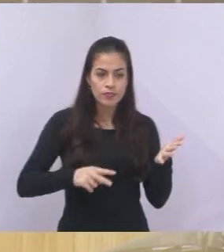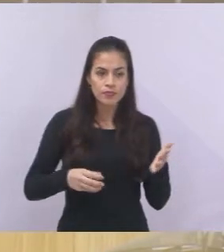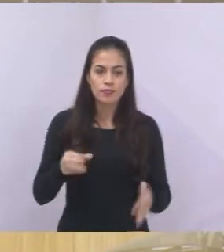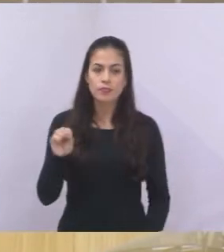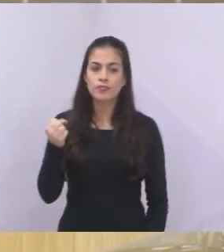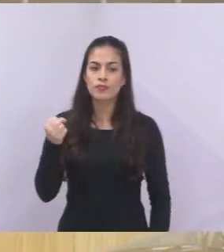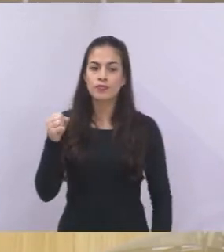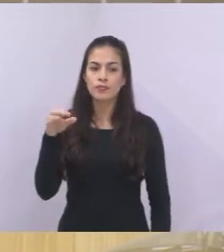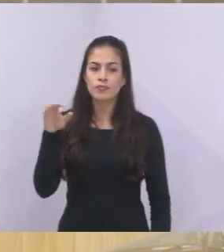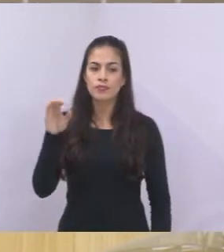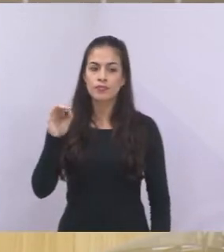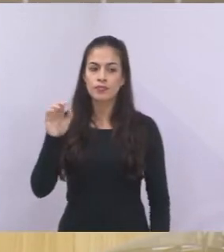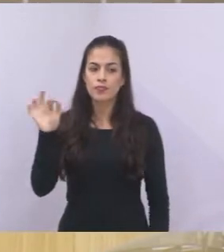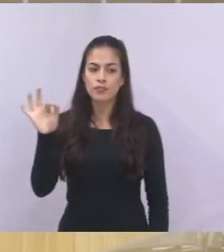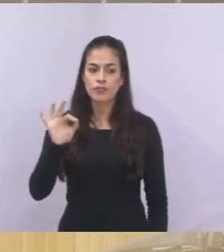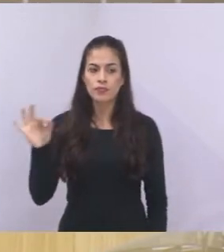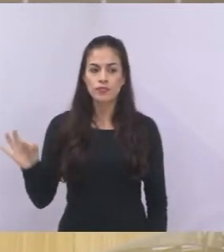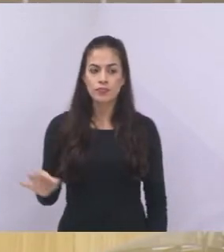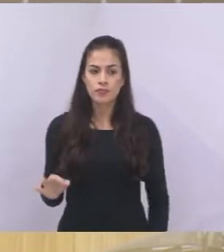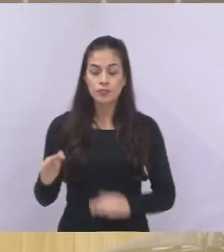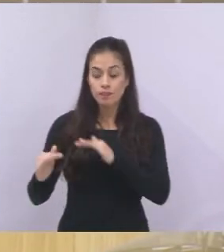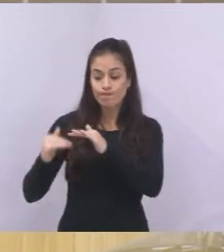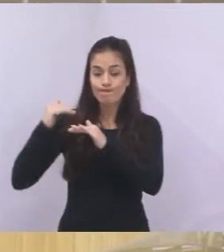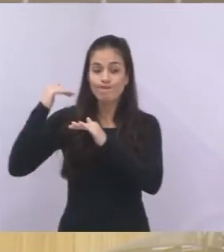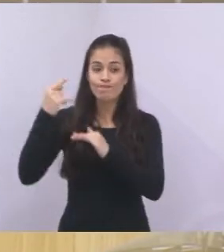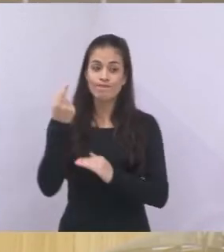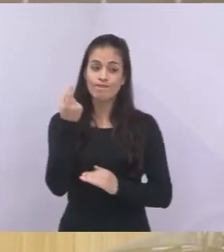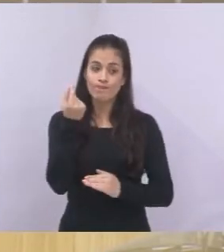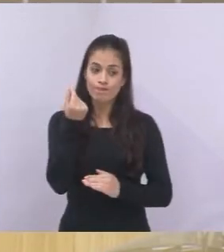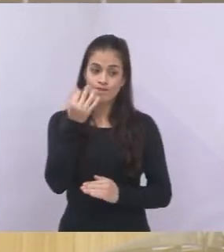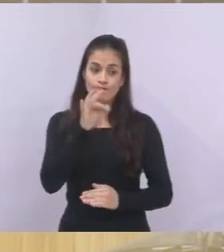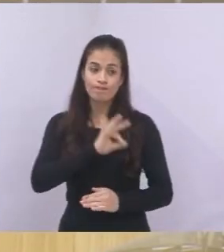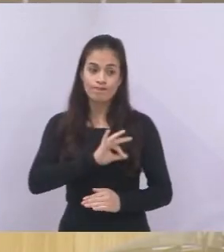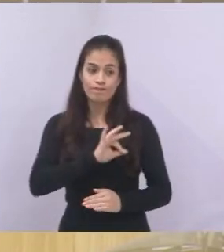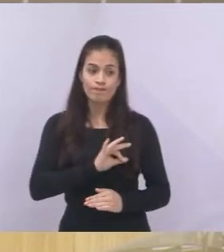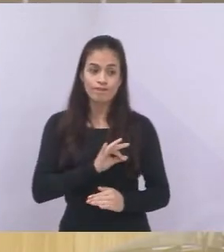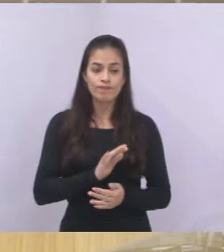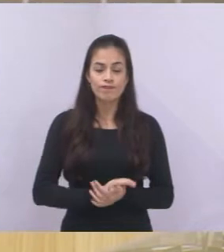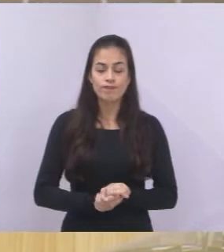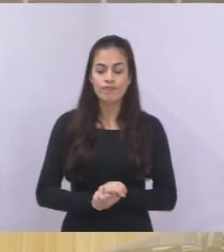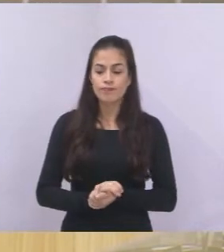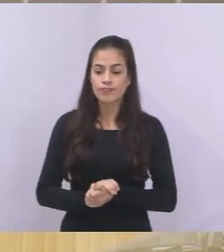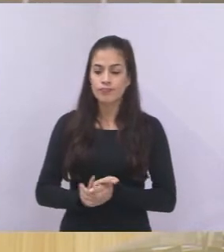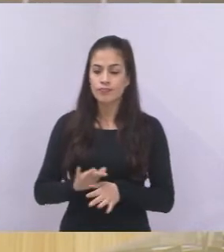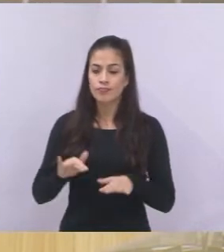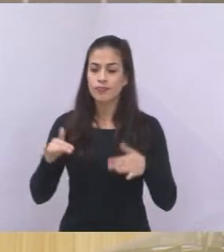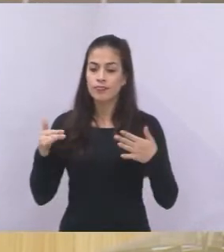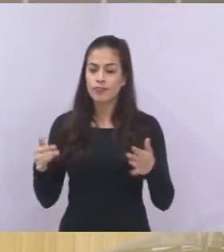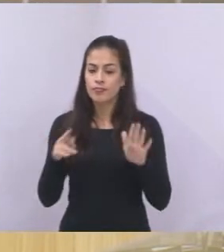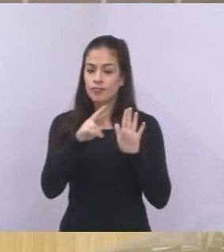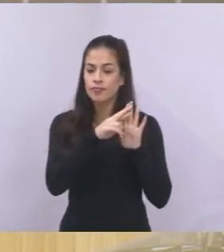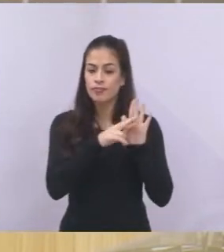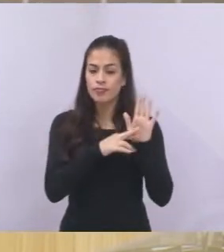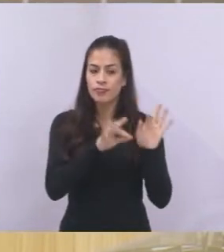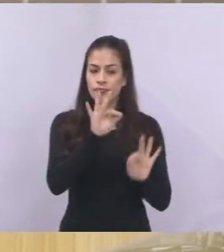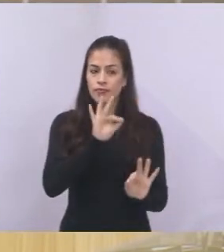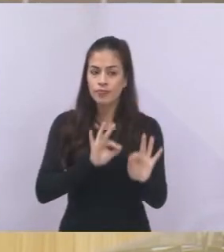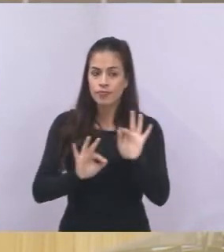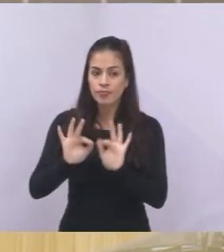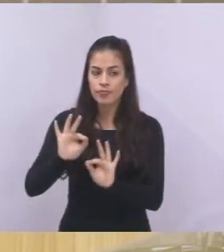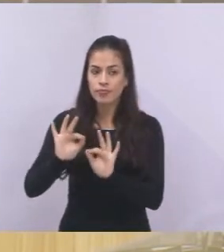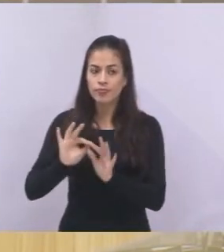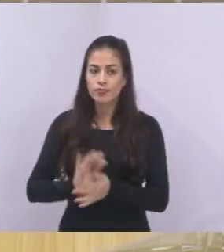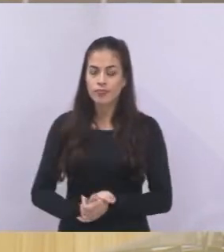80% maiores remunerações e contribuições para cálculos da média. Quanto à regra de transição dos pontos foram